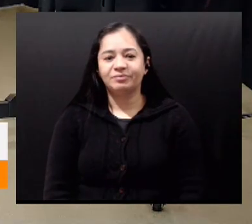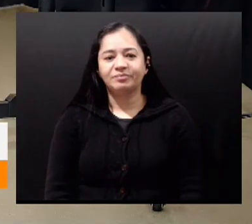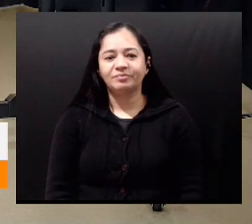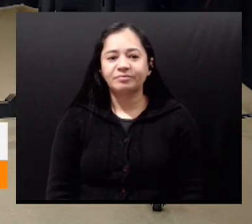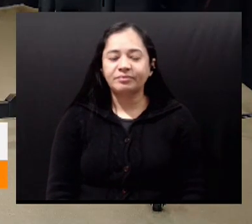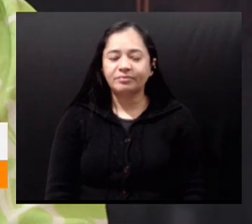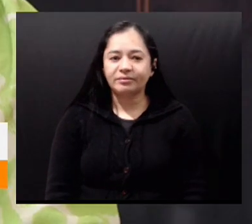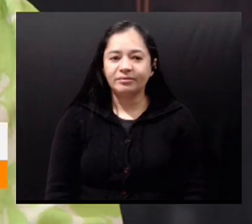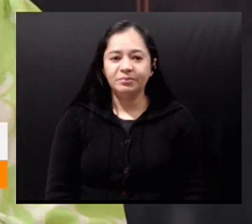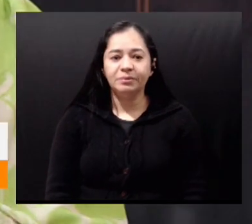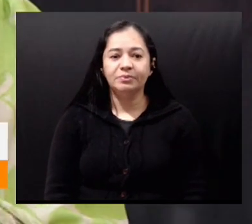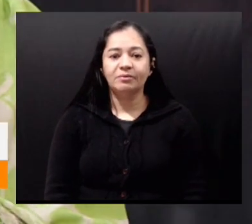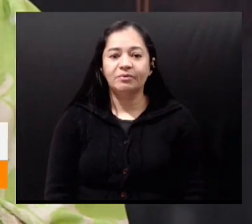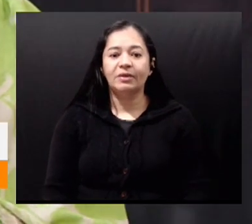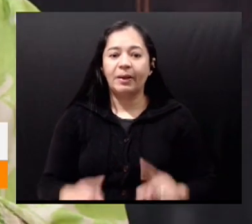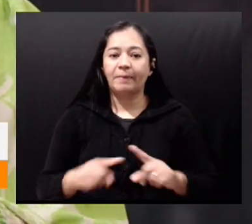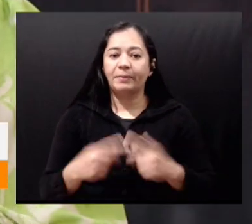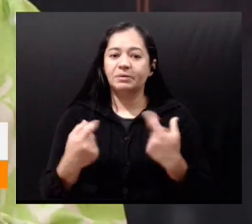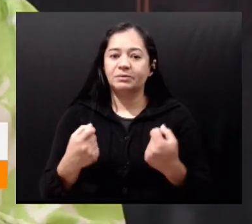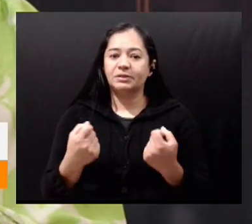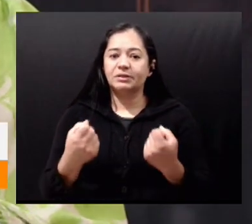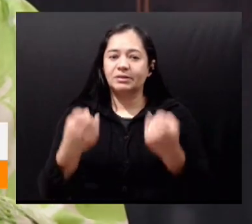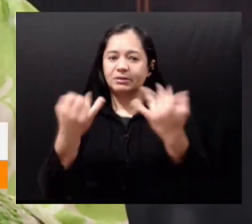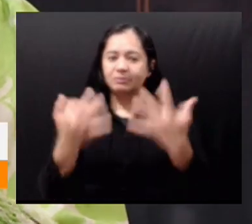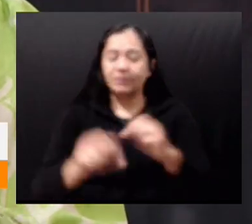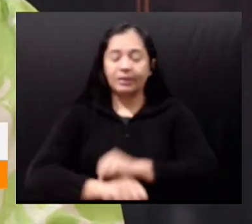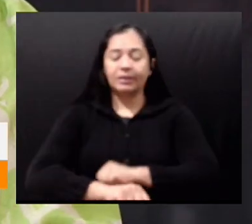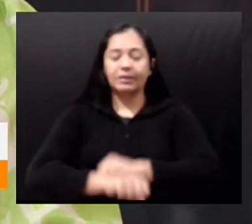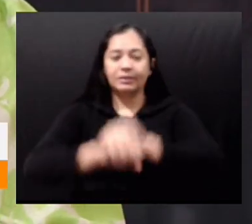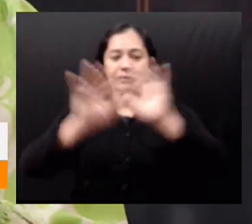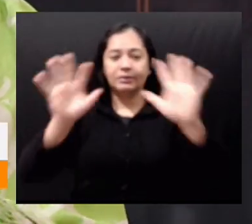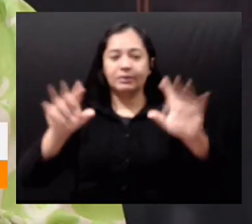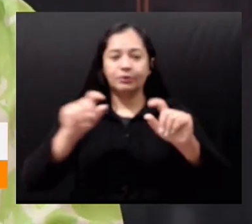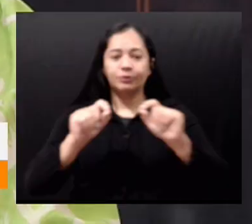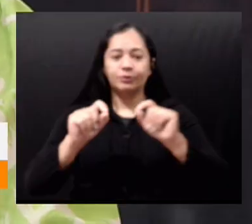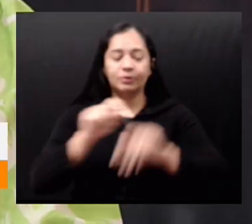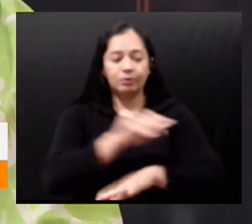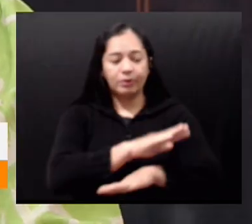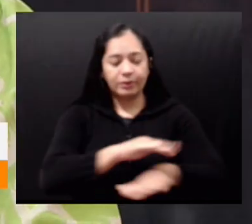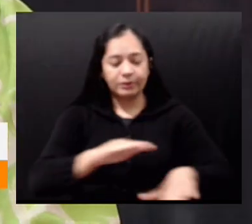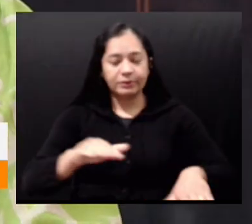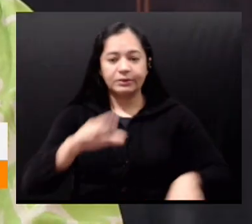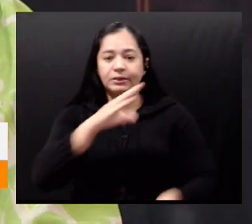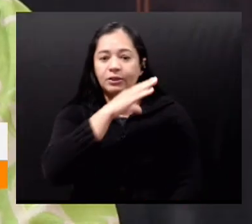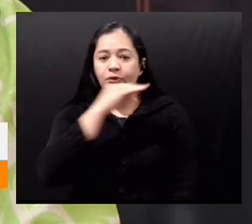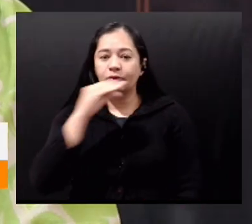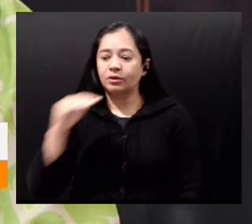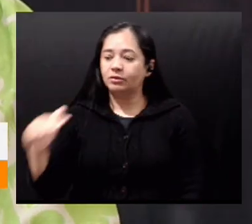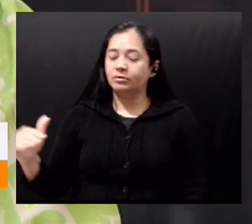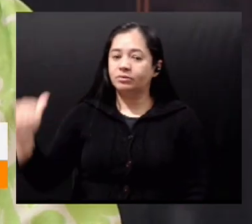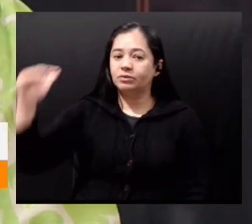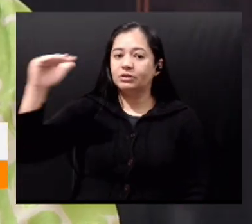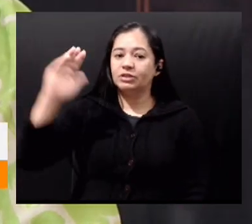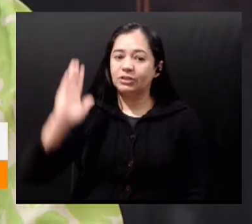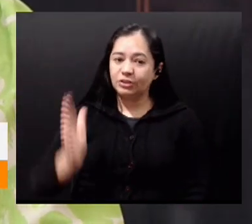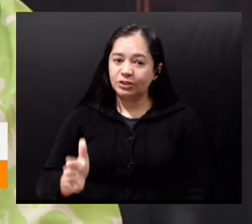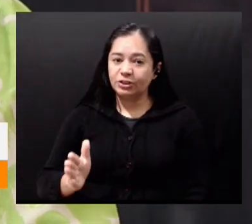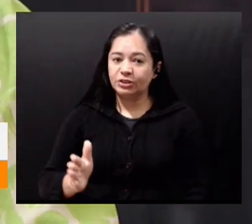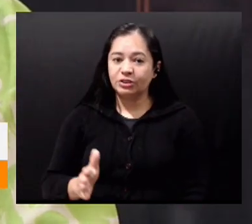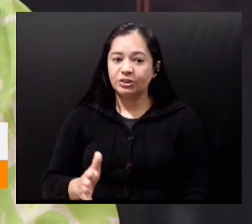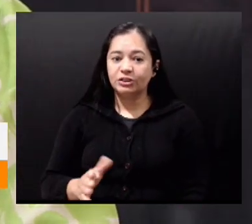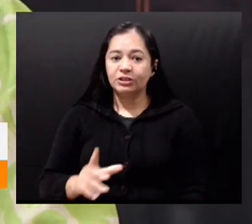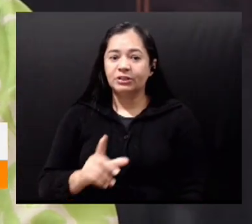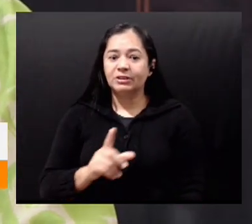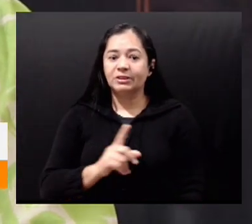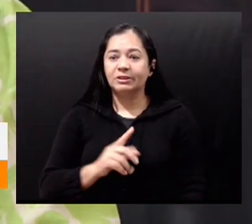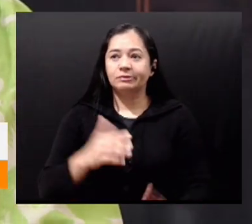favor. né, Yara, que a criança, o adolescente, o adulto que já estiver num nível